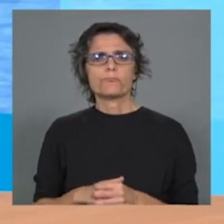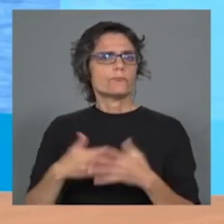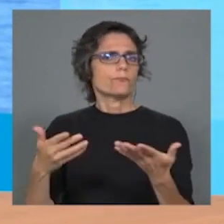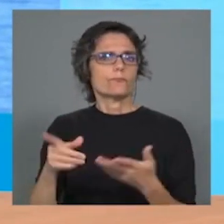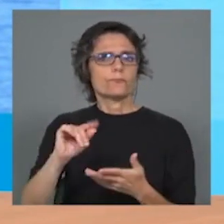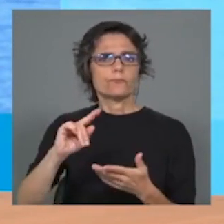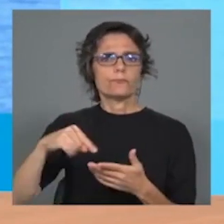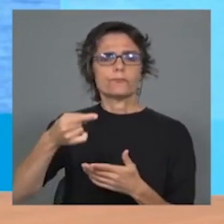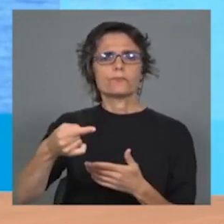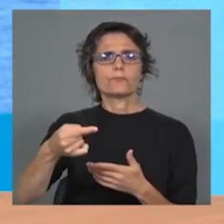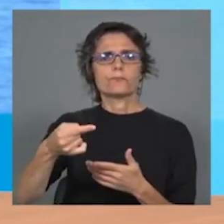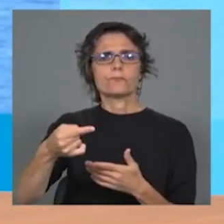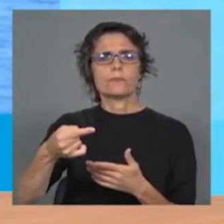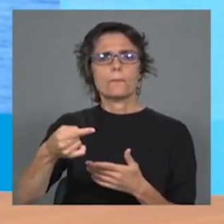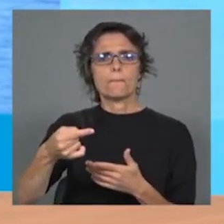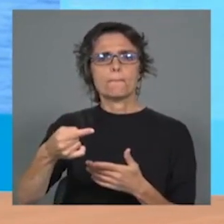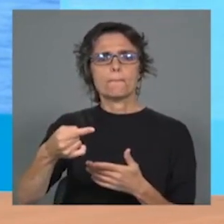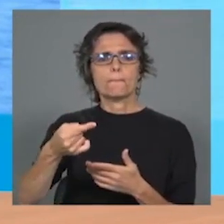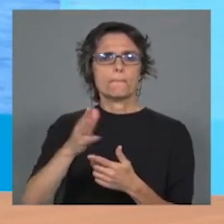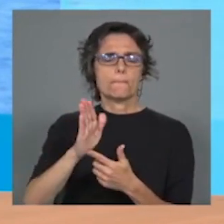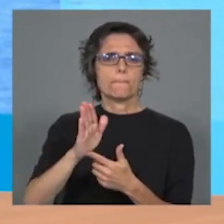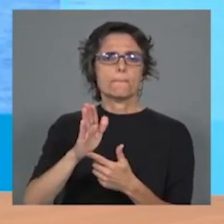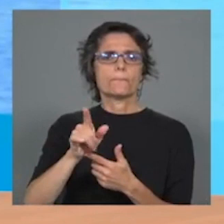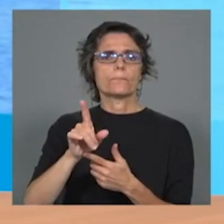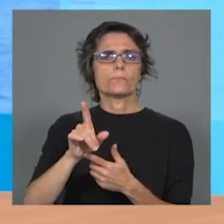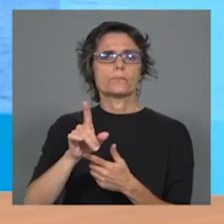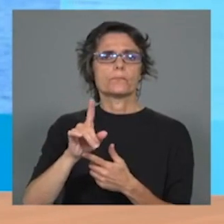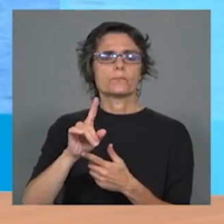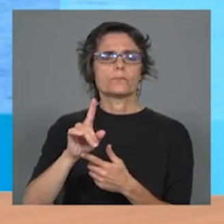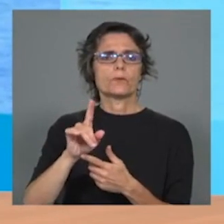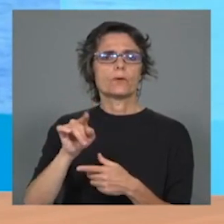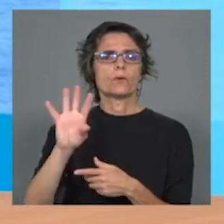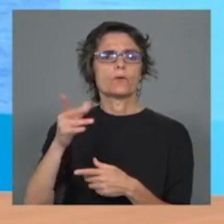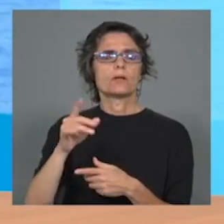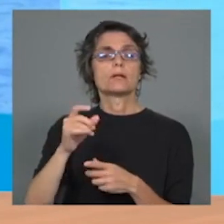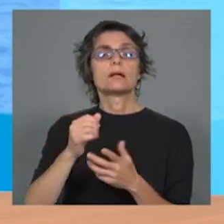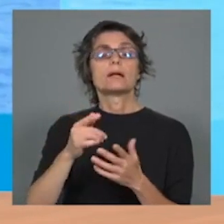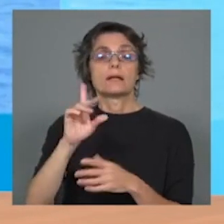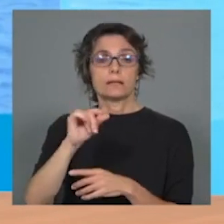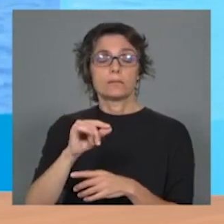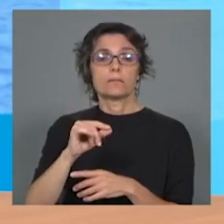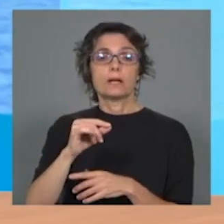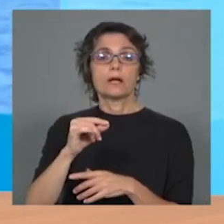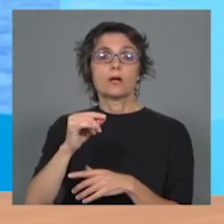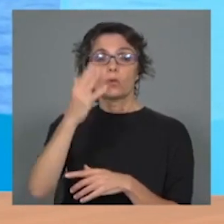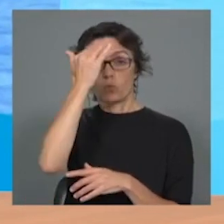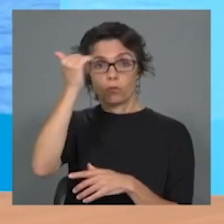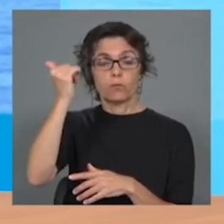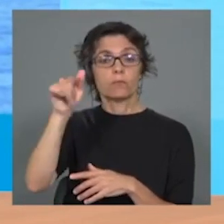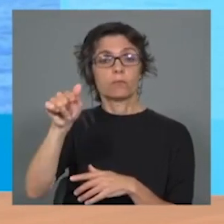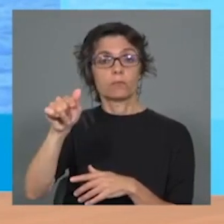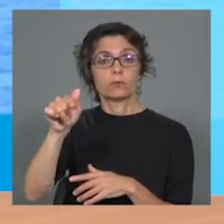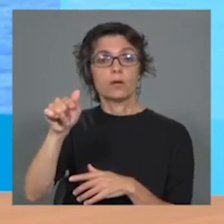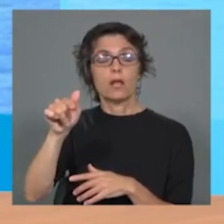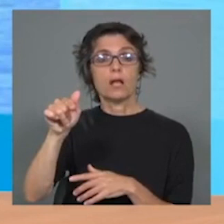mais tarde, em que foi conselheira para a questão de Timor-Leste do presidente da República